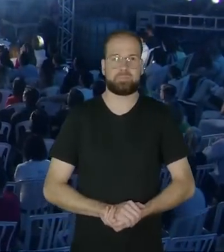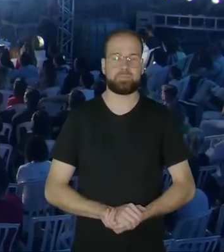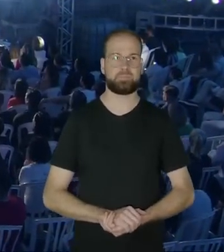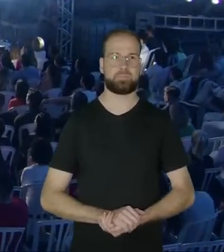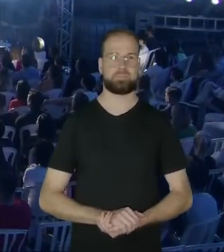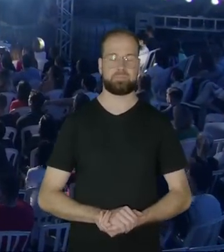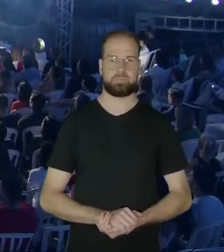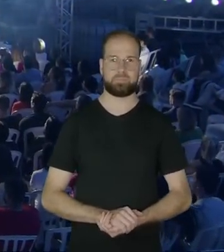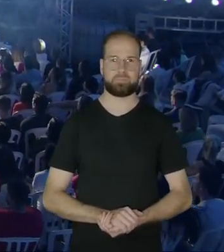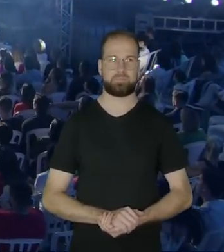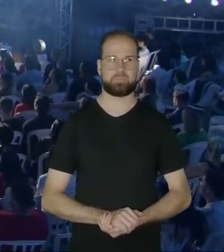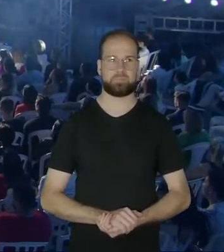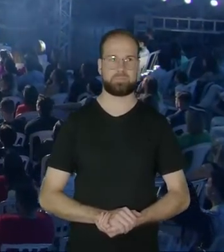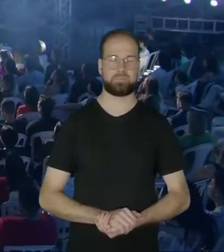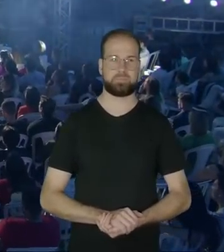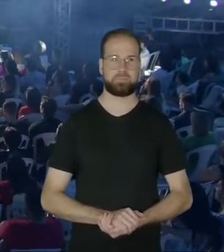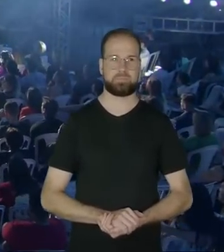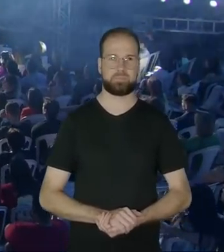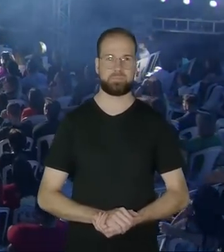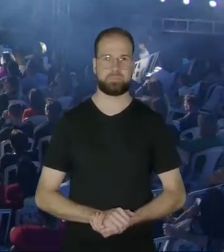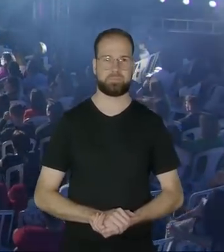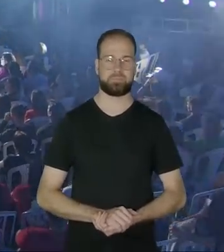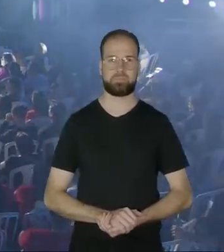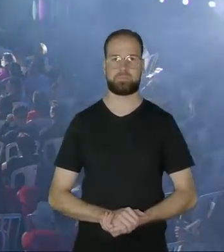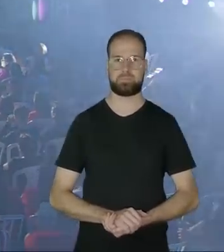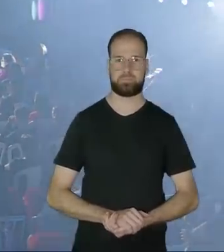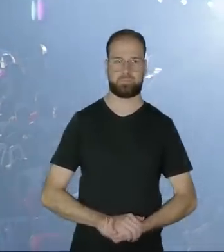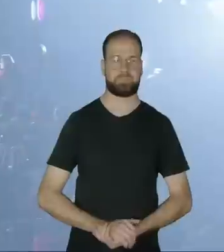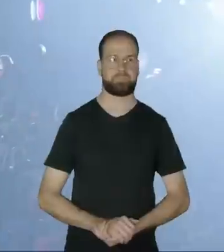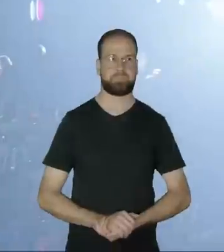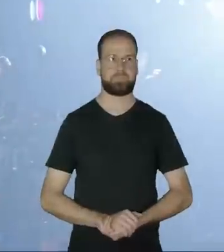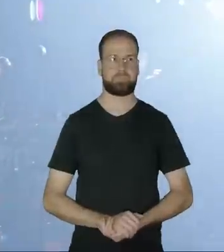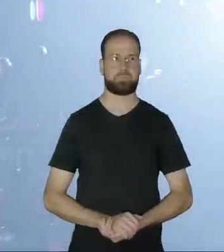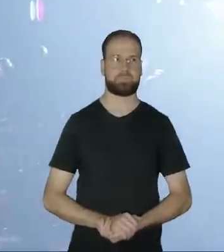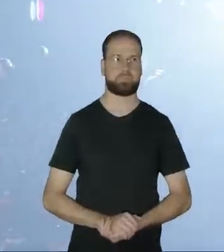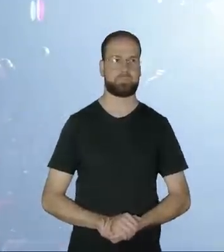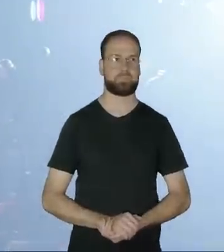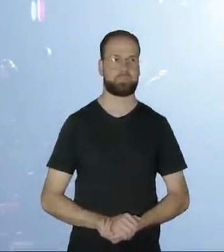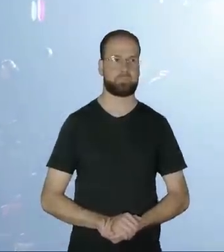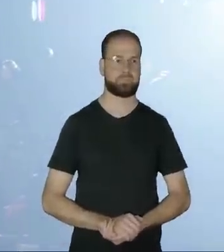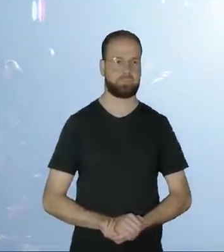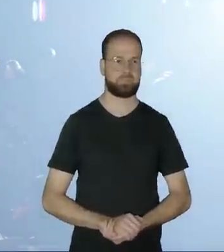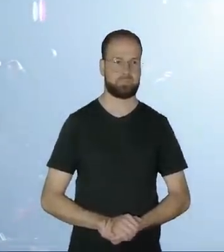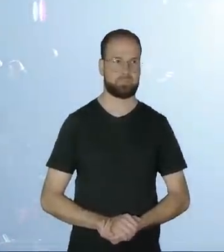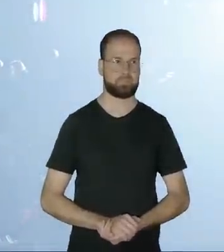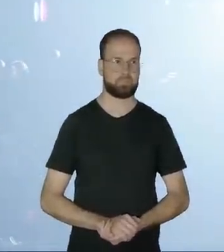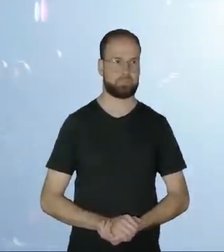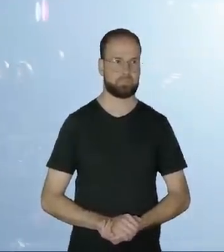Thank you.